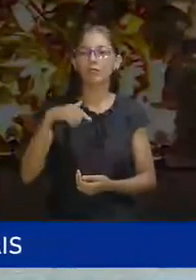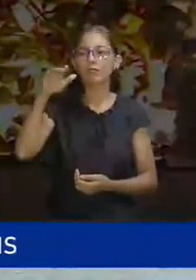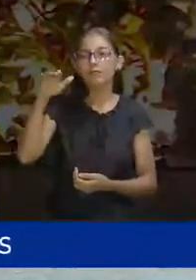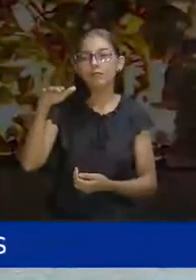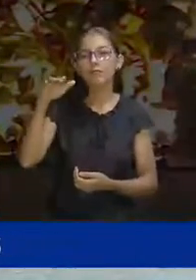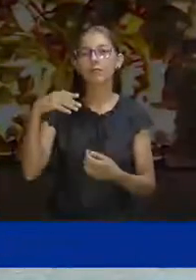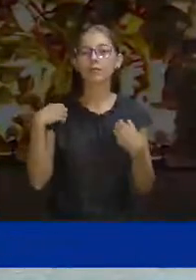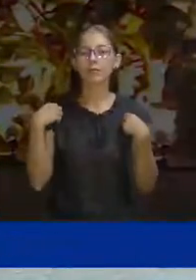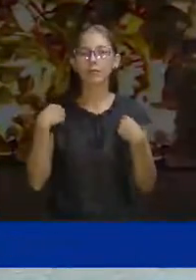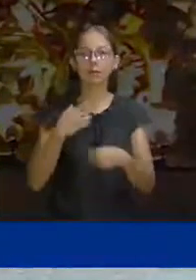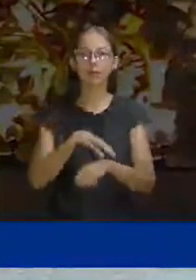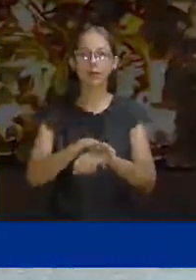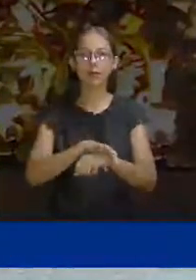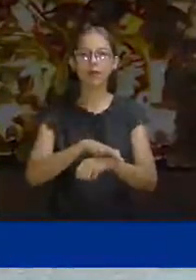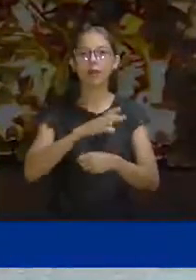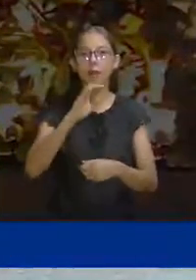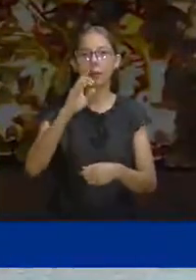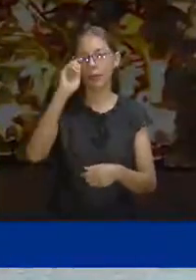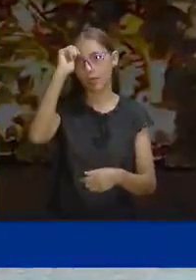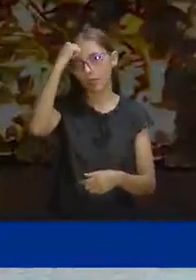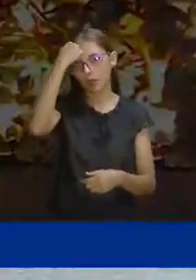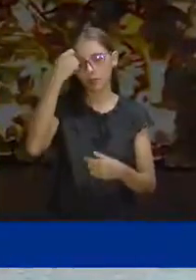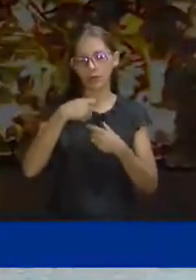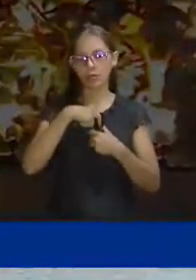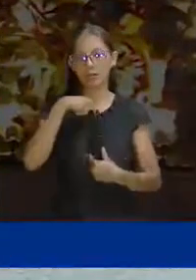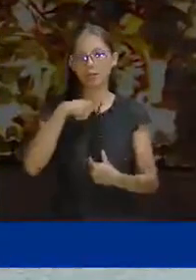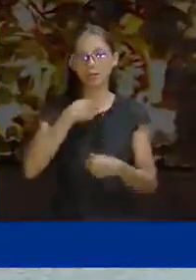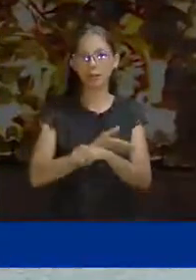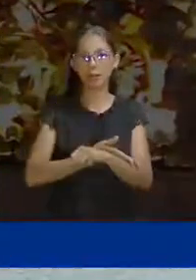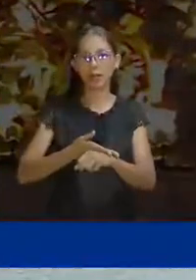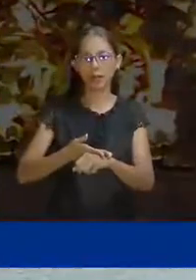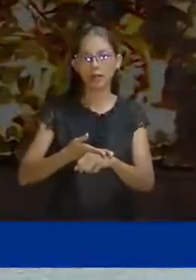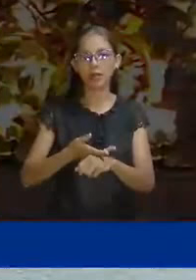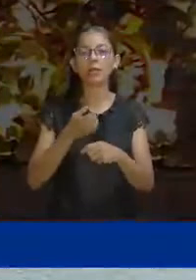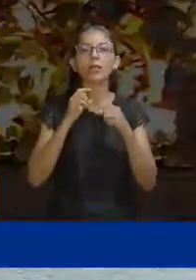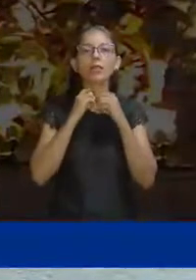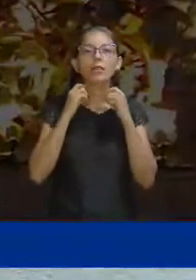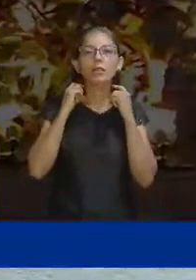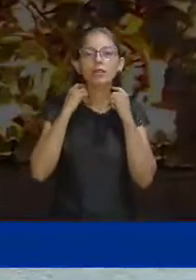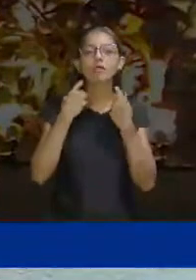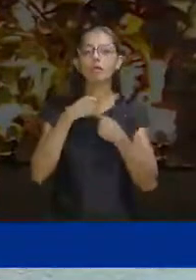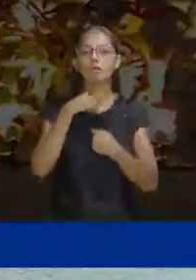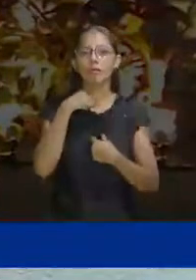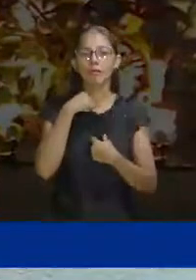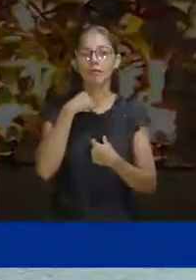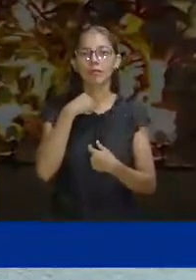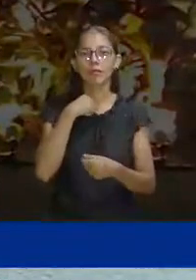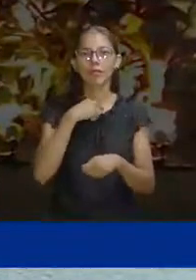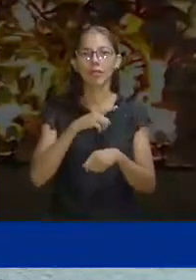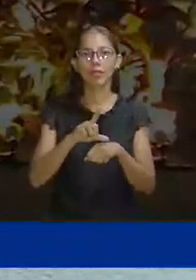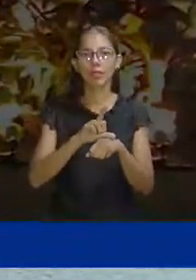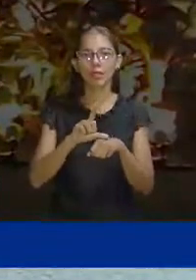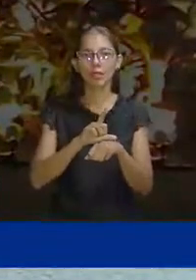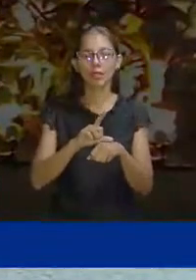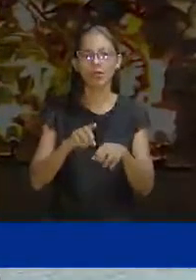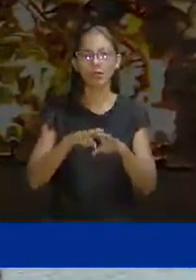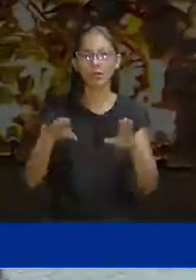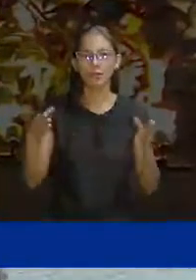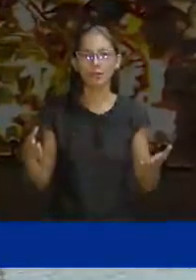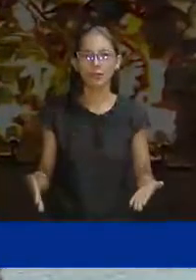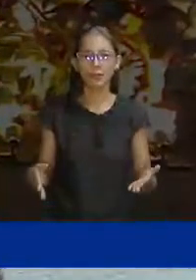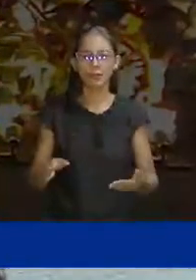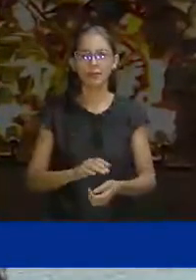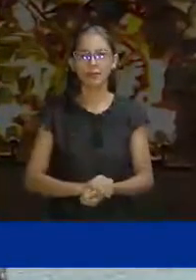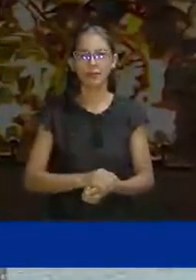preta, Regional branca, do Amapá. Gravata lilás. A nossa mesa é uma mesa de mármore.